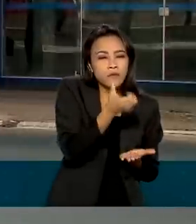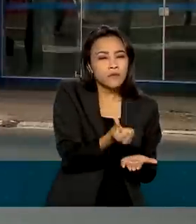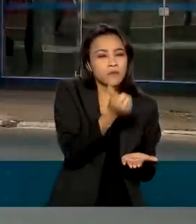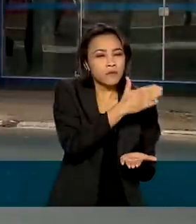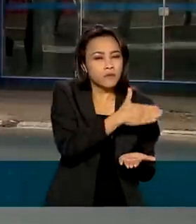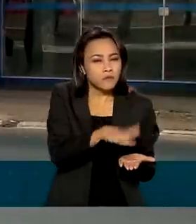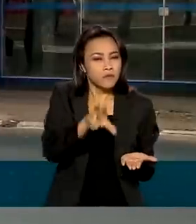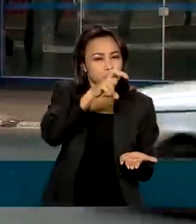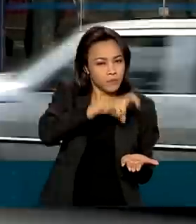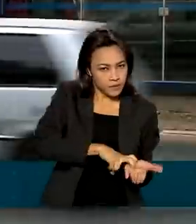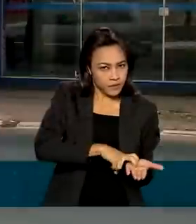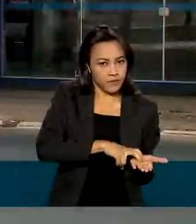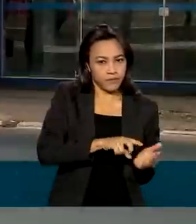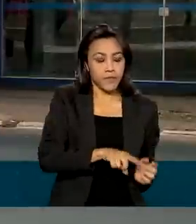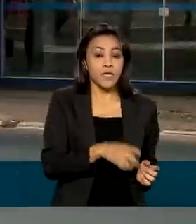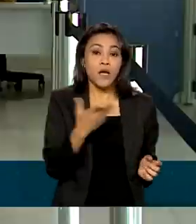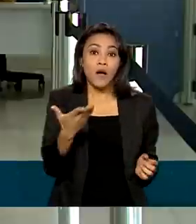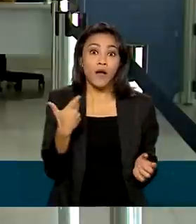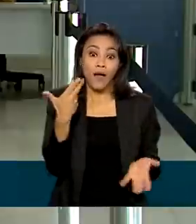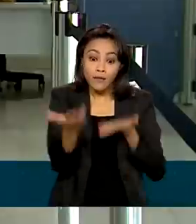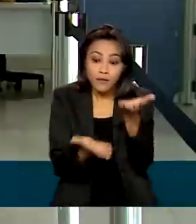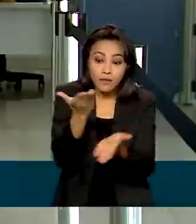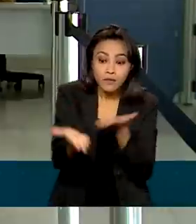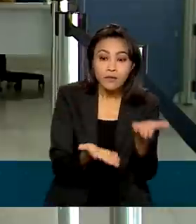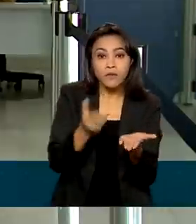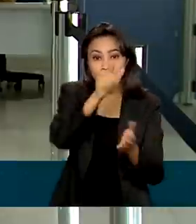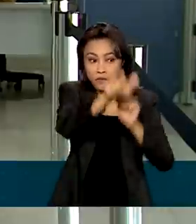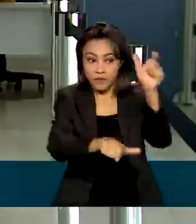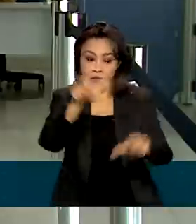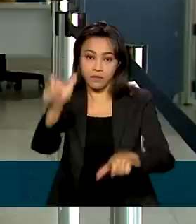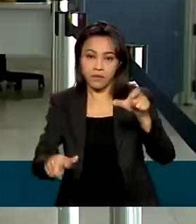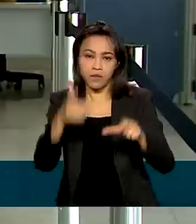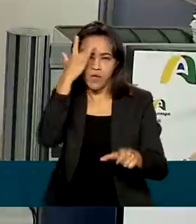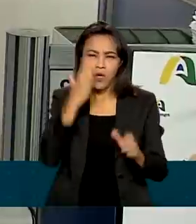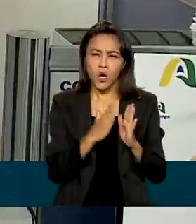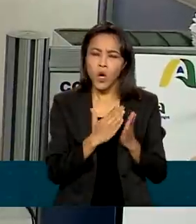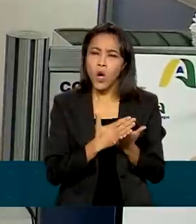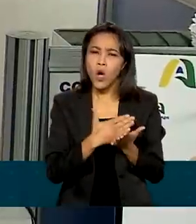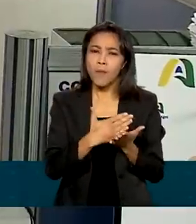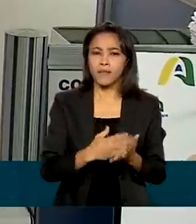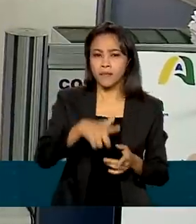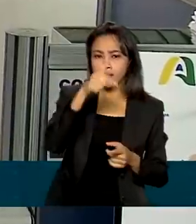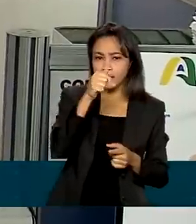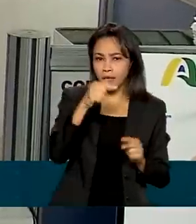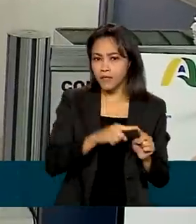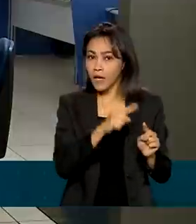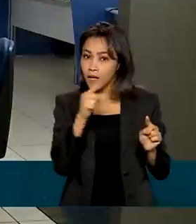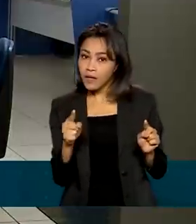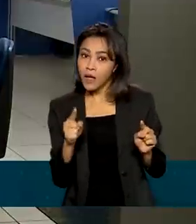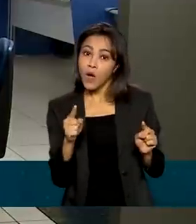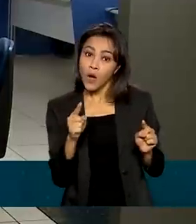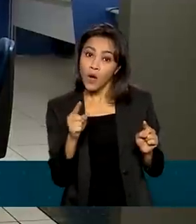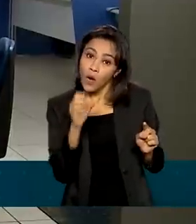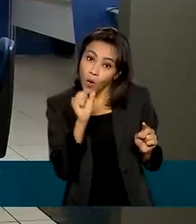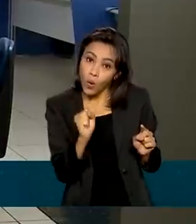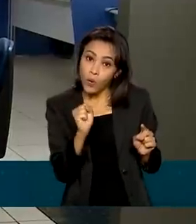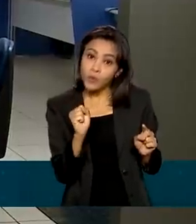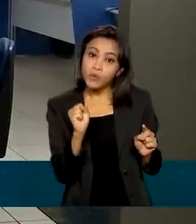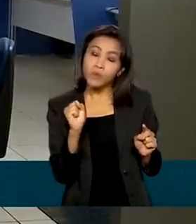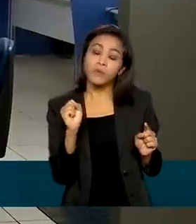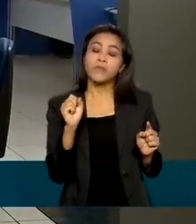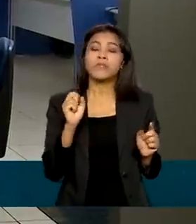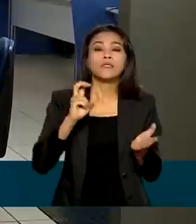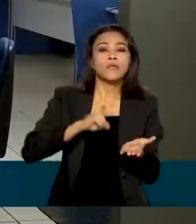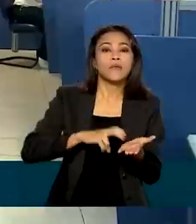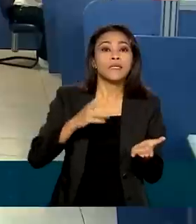né porém o atendimento ao público em geral né ele vai começar entre 7 e 8 horas da manhã com duração de